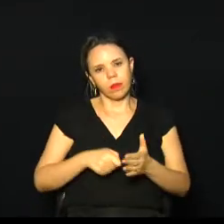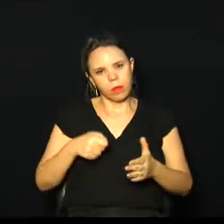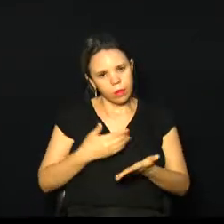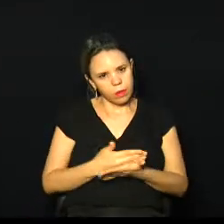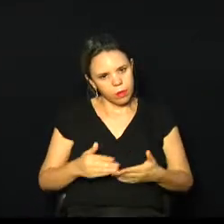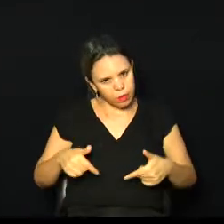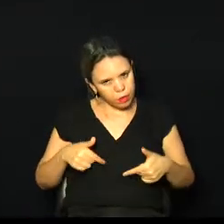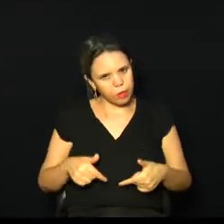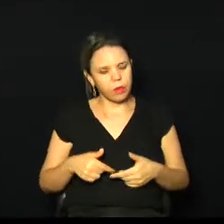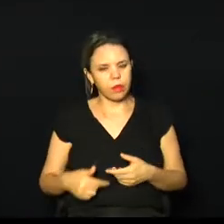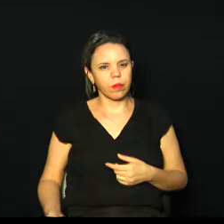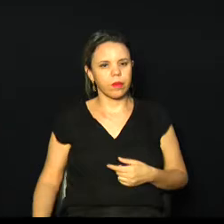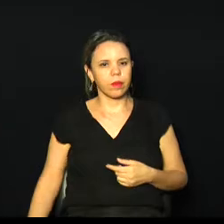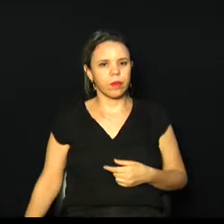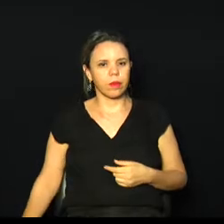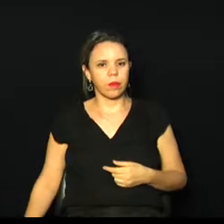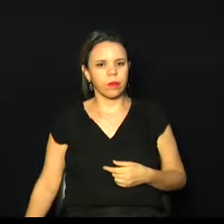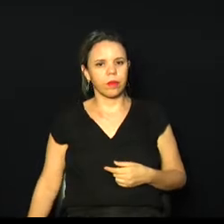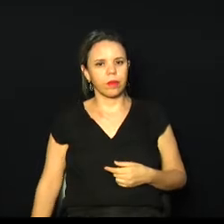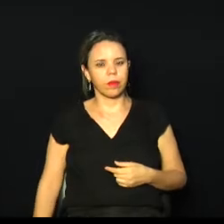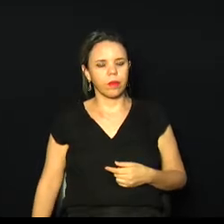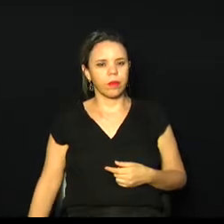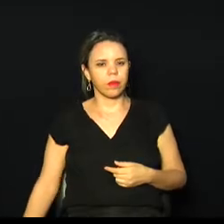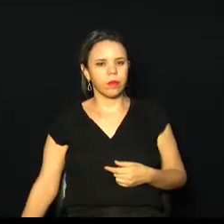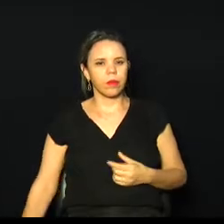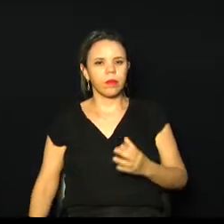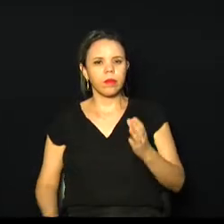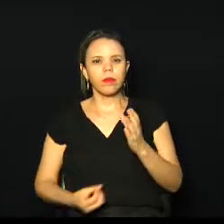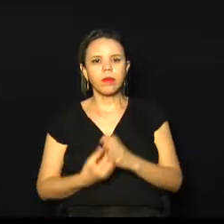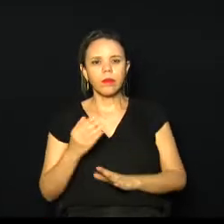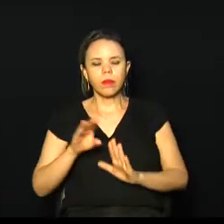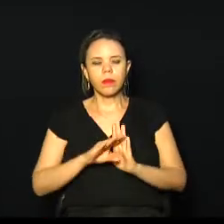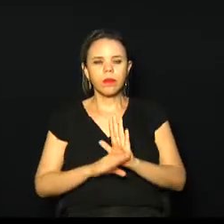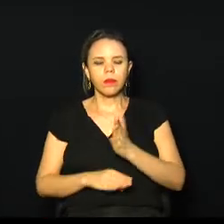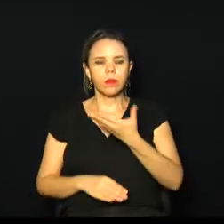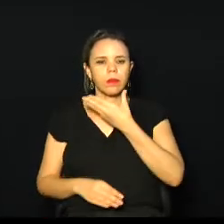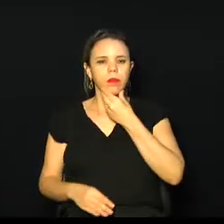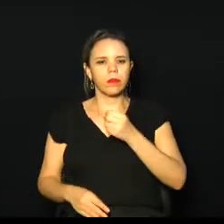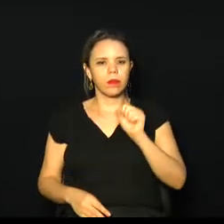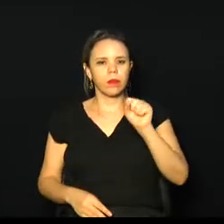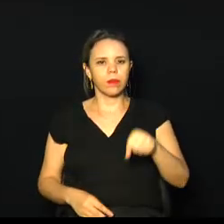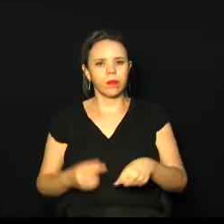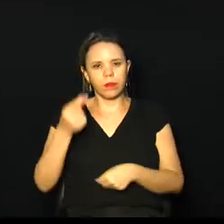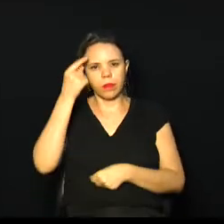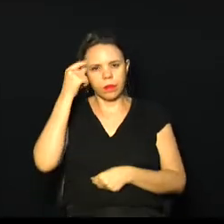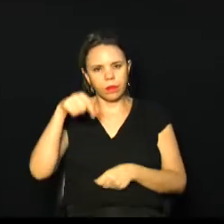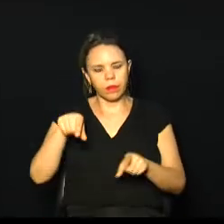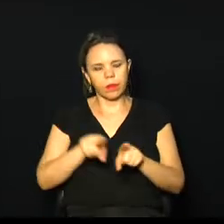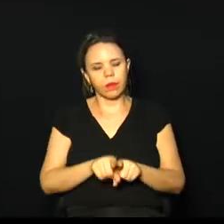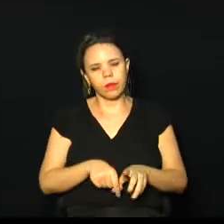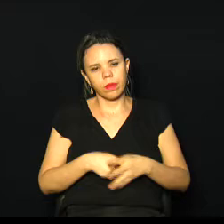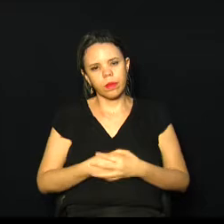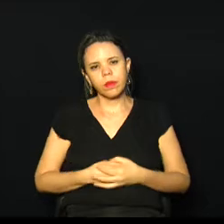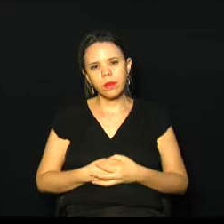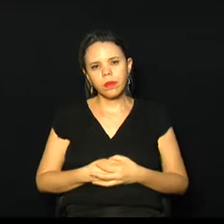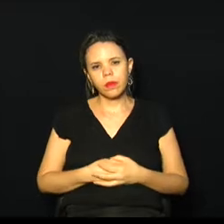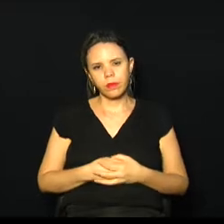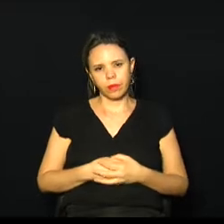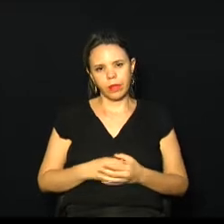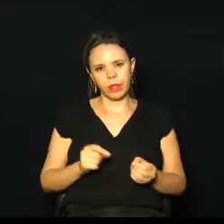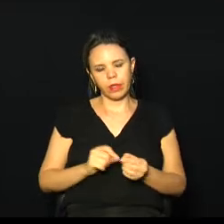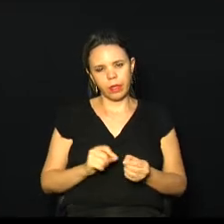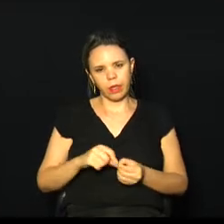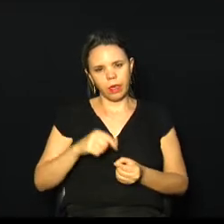inicial. Bárbara, aí a criação do programa Homem Sim, Consciente Também, um programa feito por